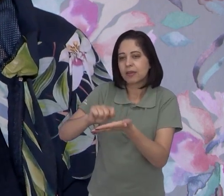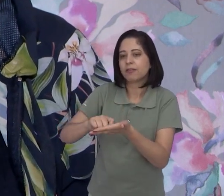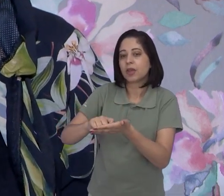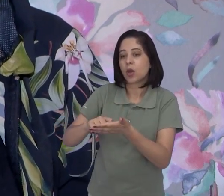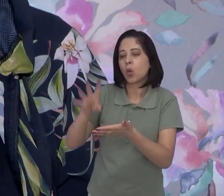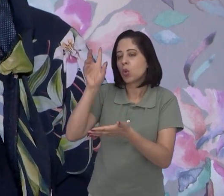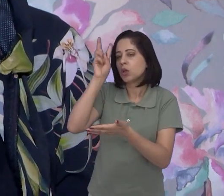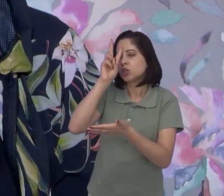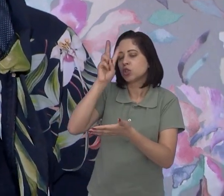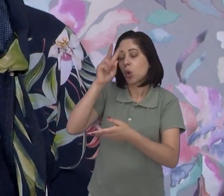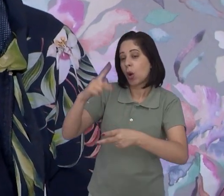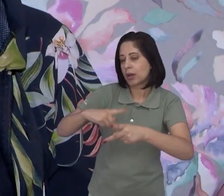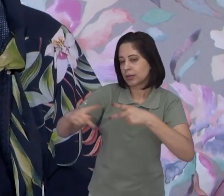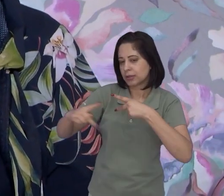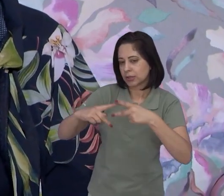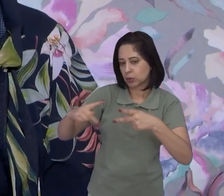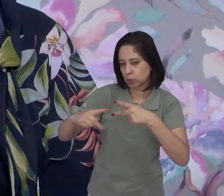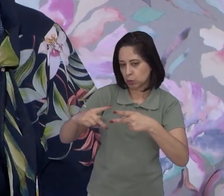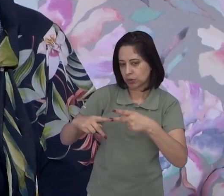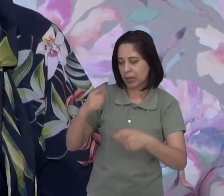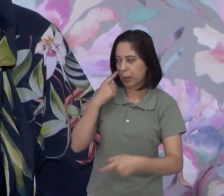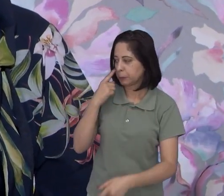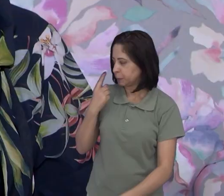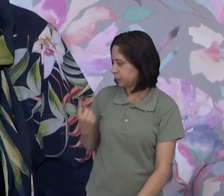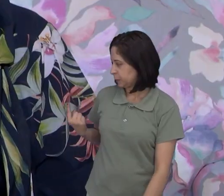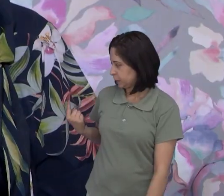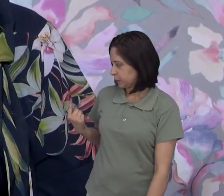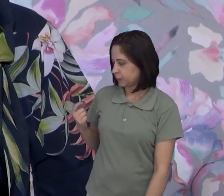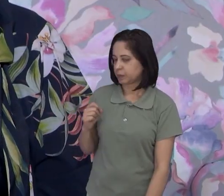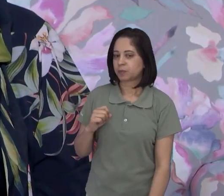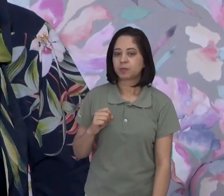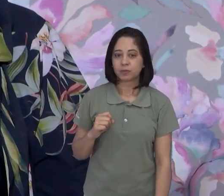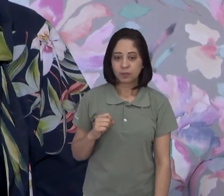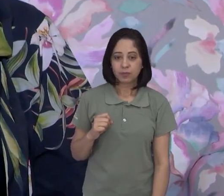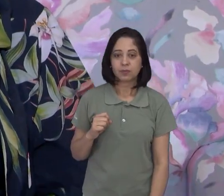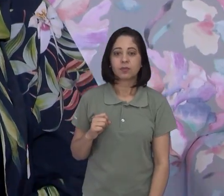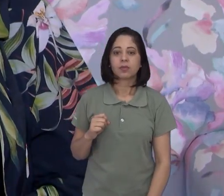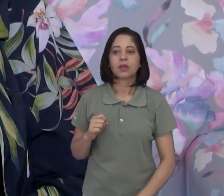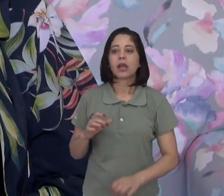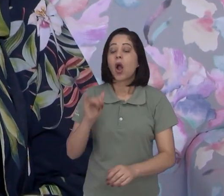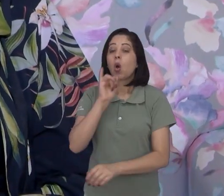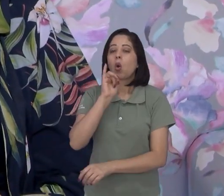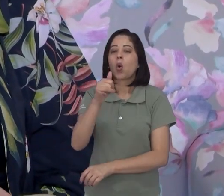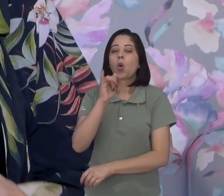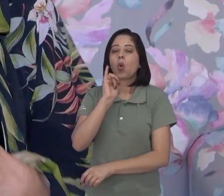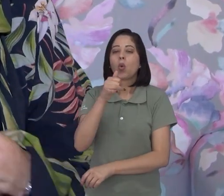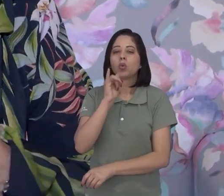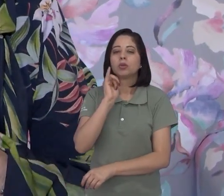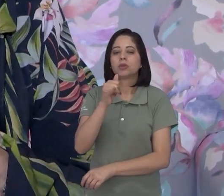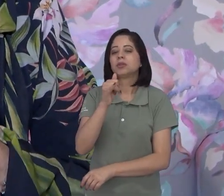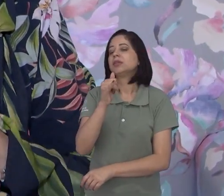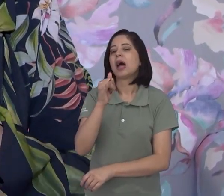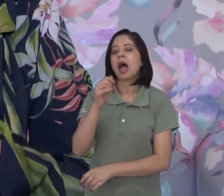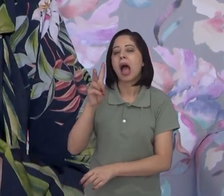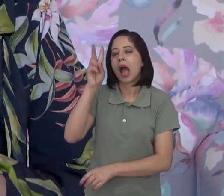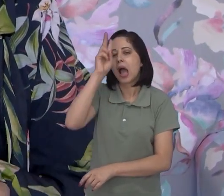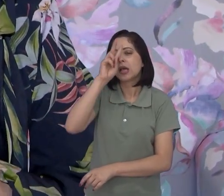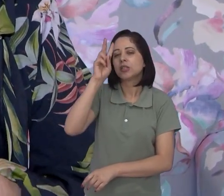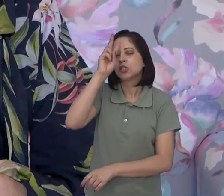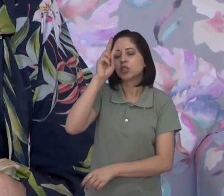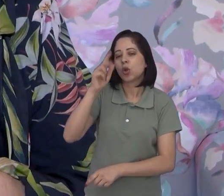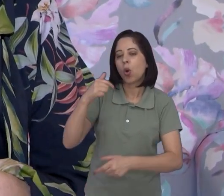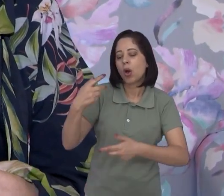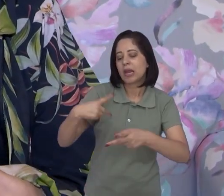da cidade, quando a cidade fez 200 anos, ele publicou esse livro que conta o início